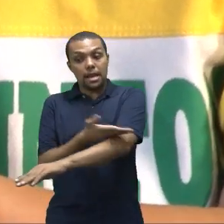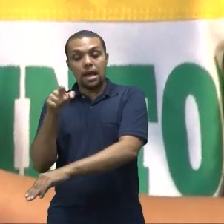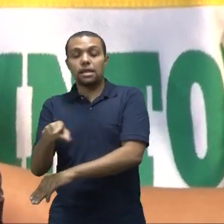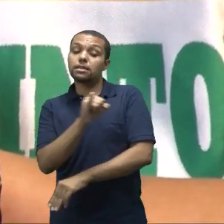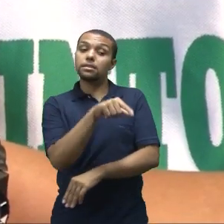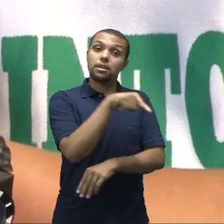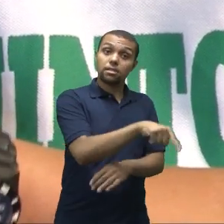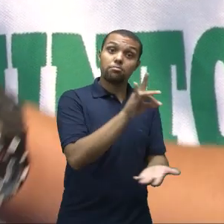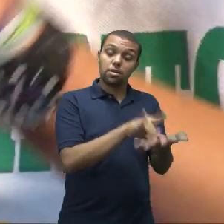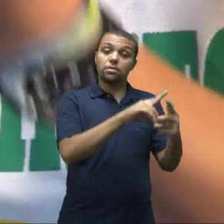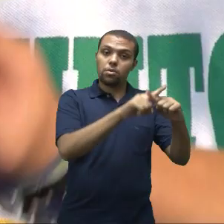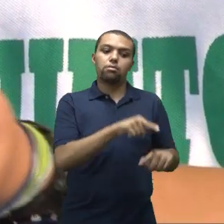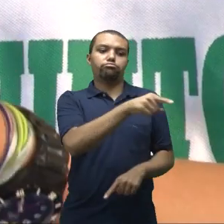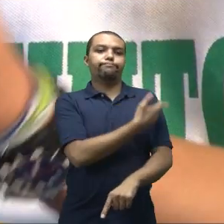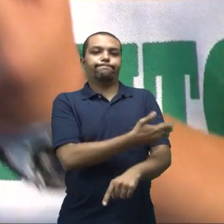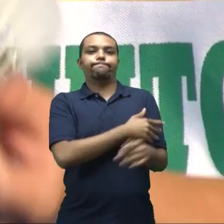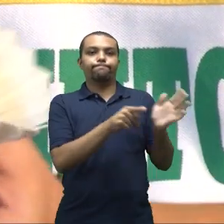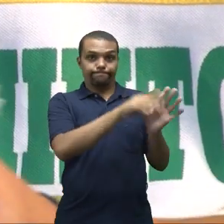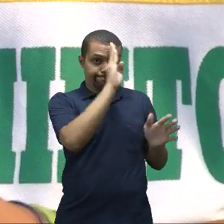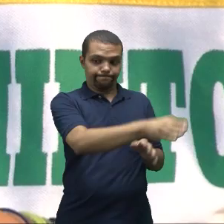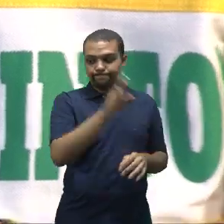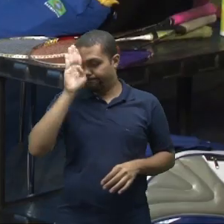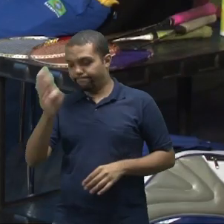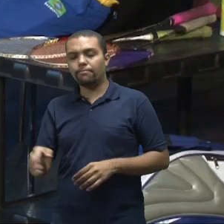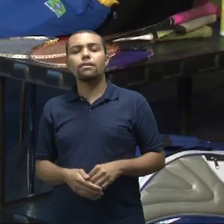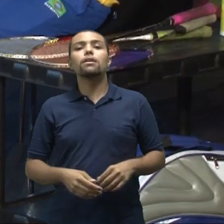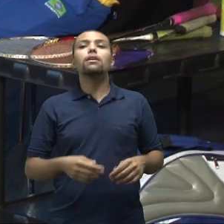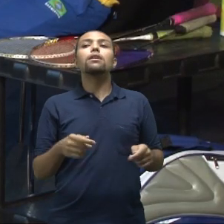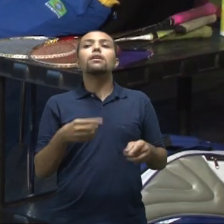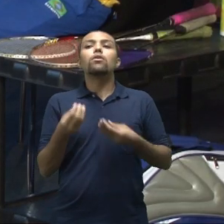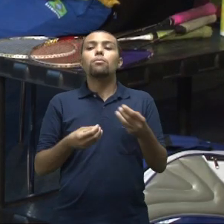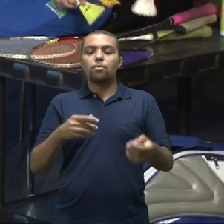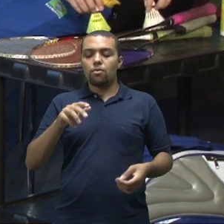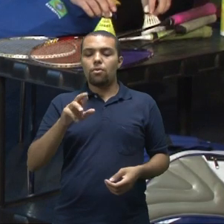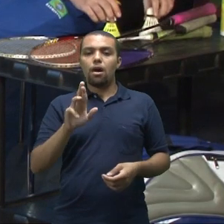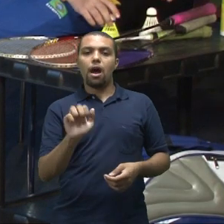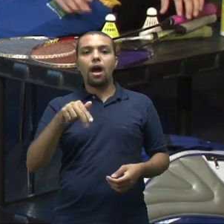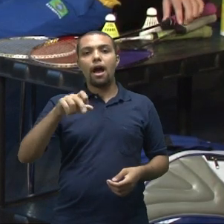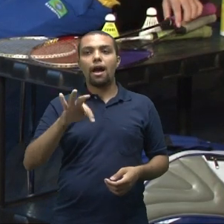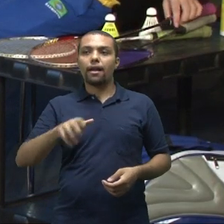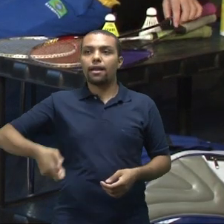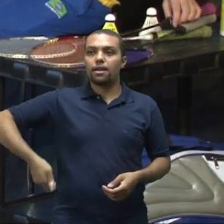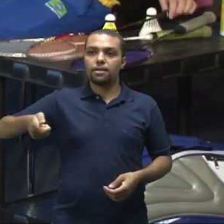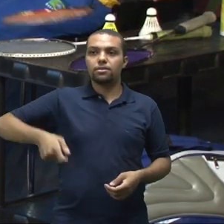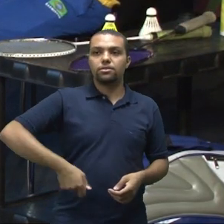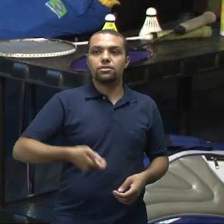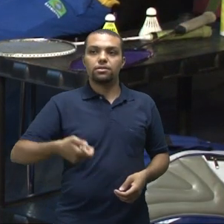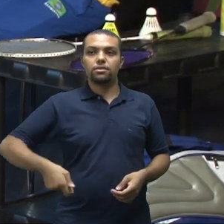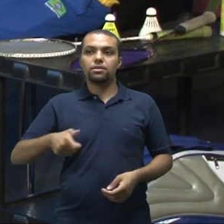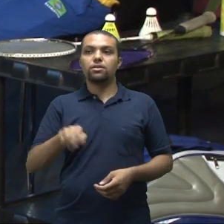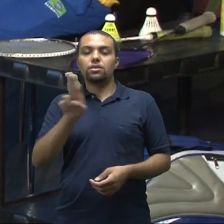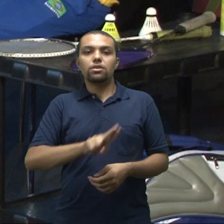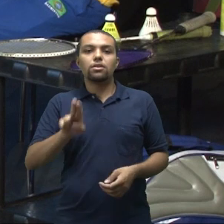uma no campeonato, tem que treinar com essa. Se for jogar com essa... E as raquetes? Me conta um pouco. Então... essas